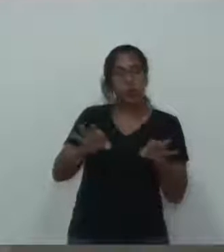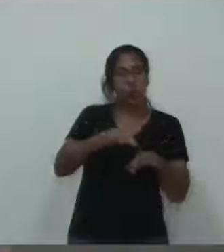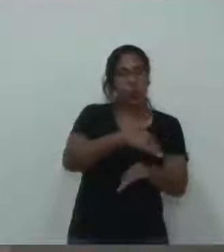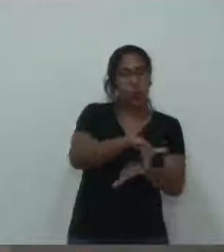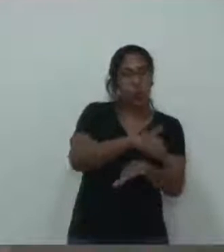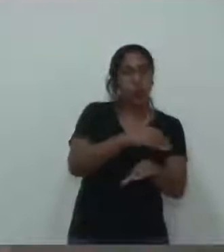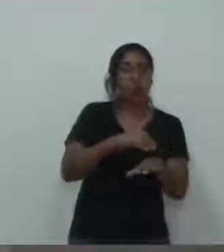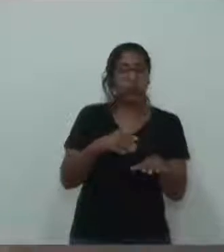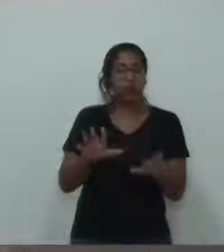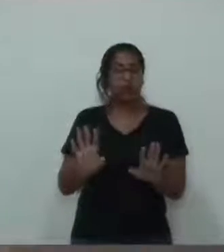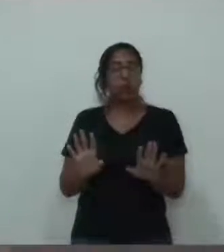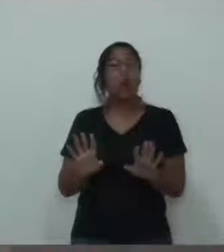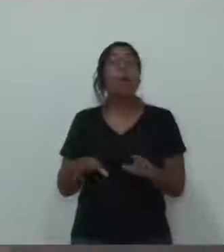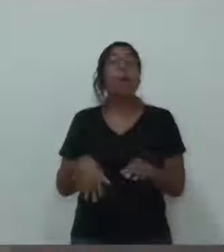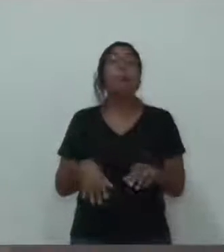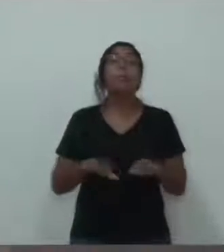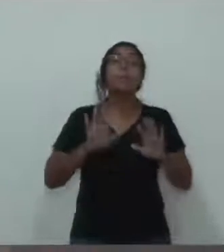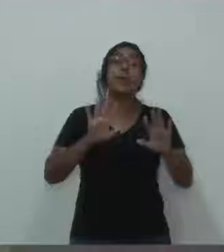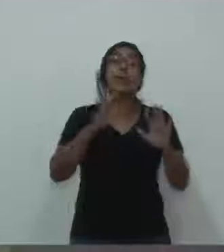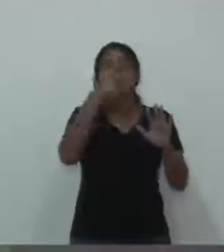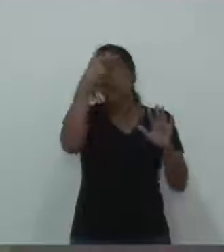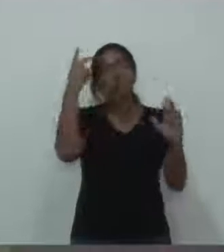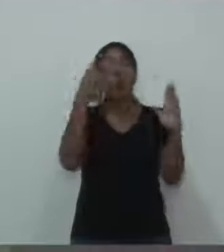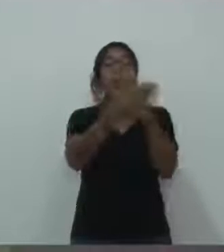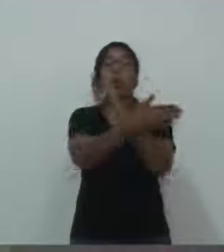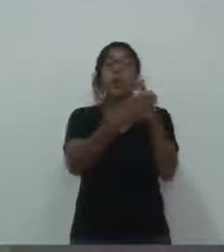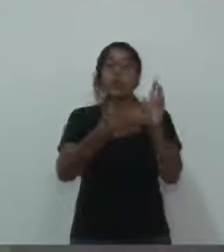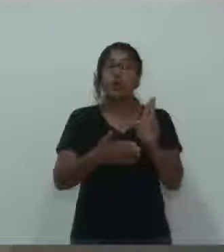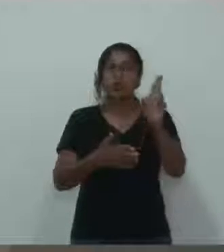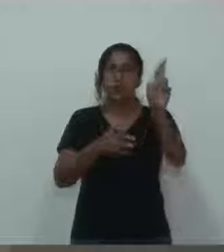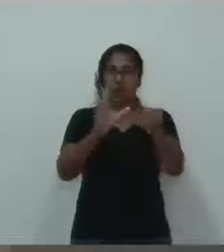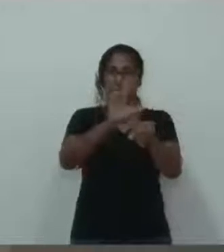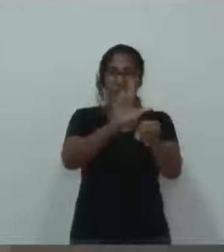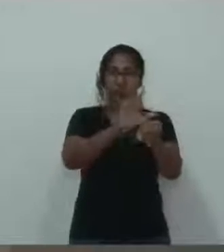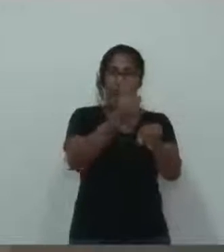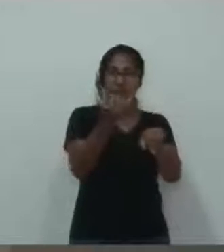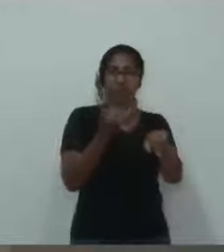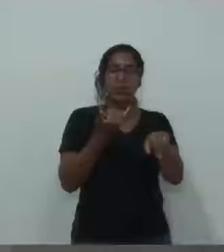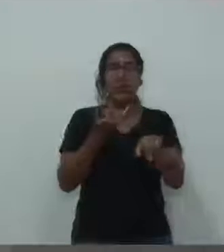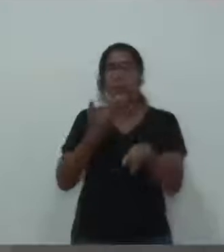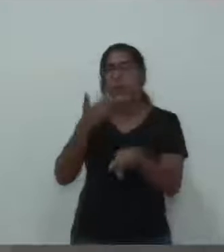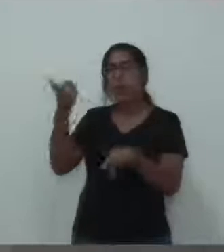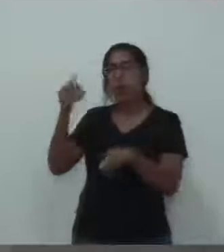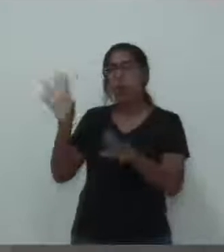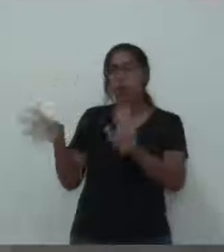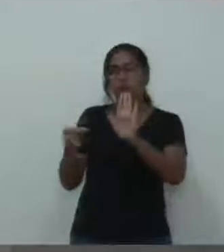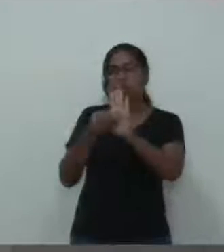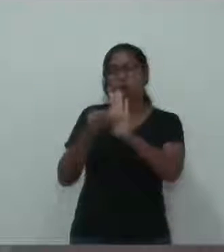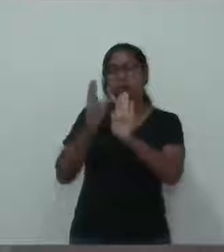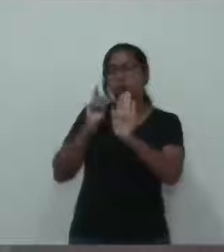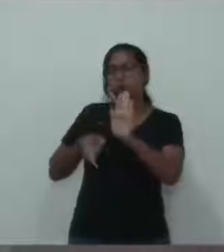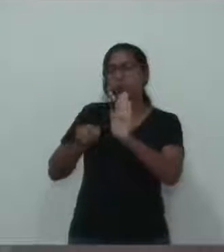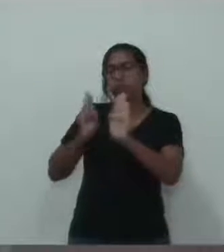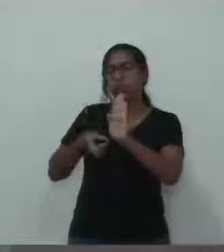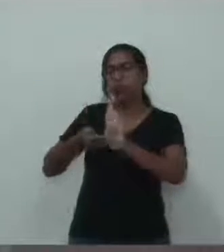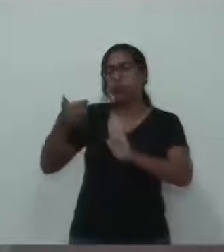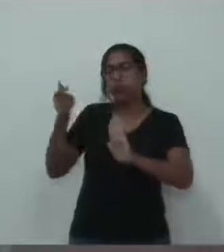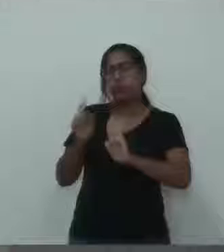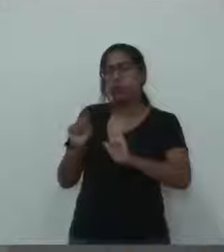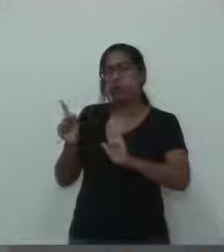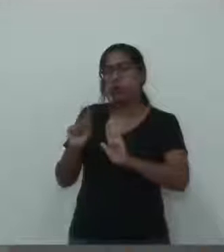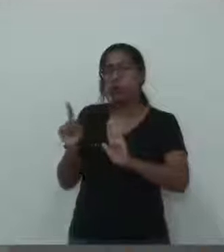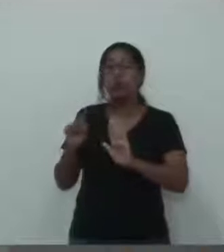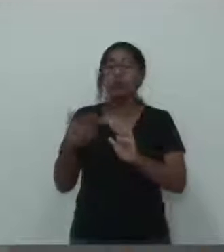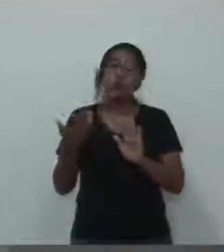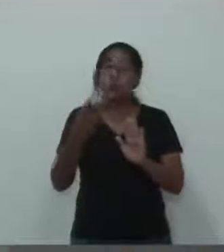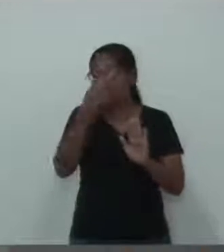muitas pessoas que conversamos aqui no centro, falou: Paulo, eu acho que deveria manter. Assim como foi dito anteriormente, também são pedidos de